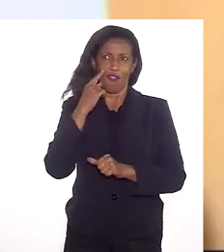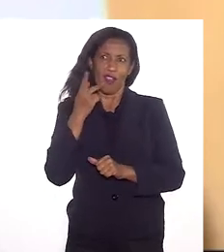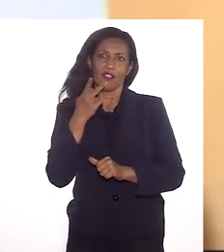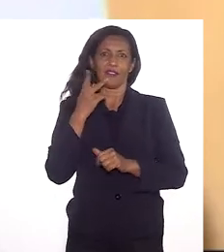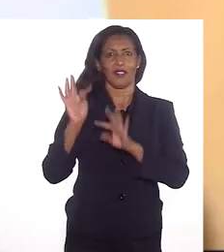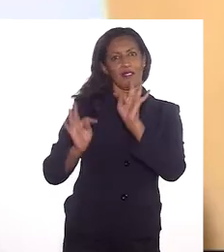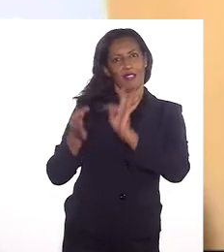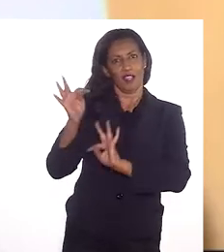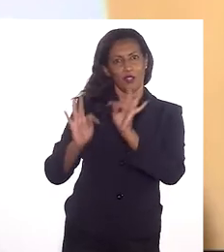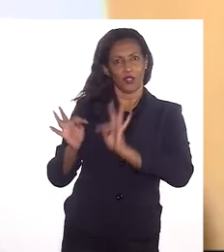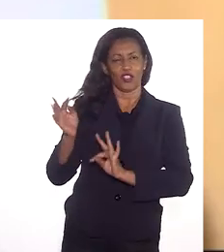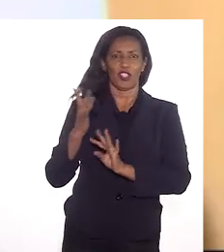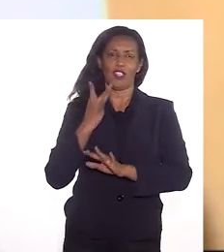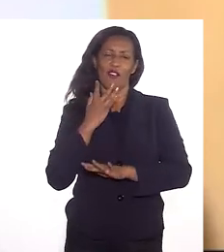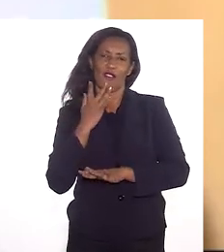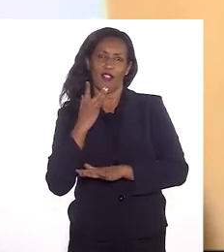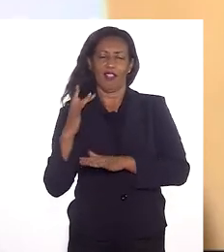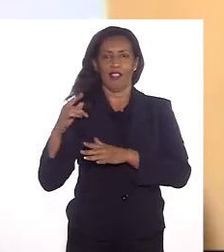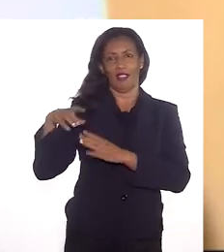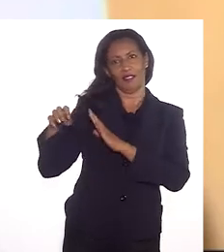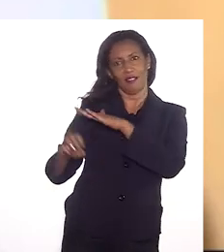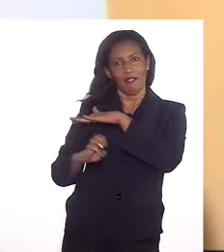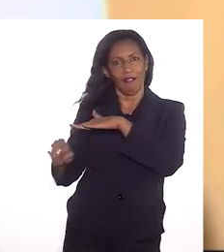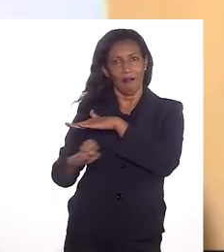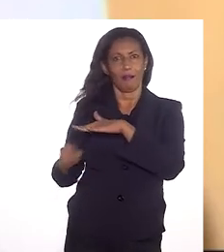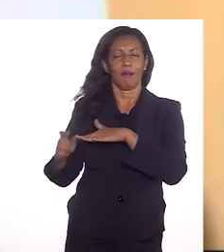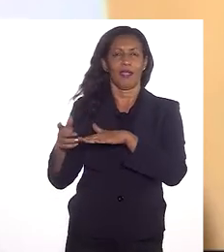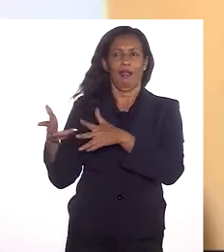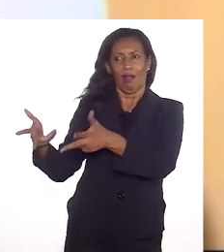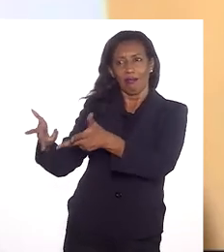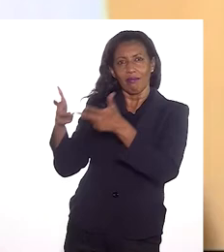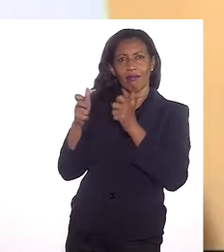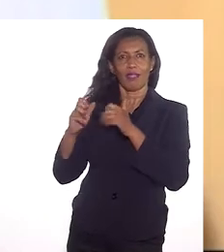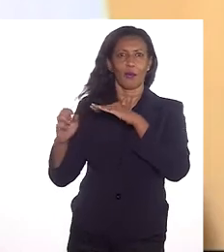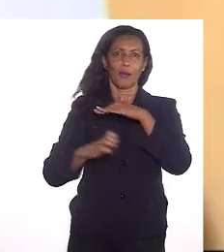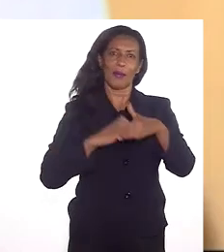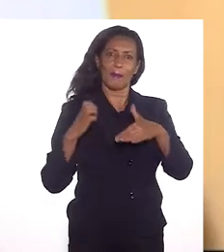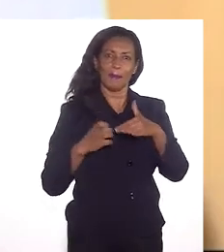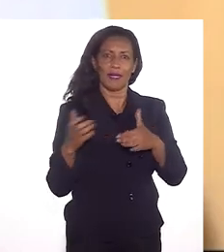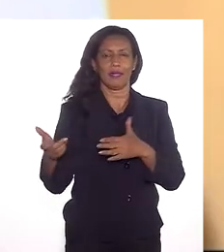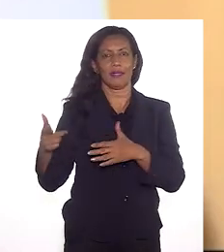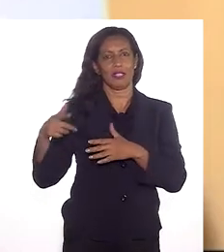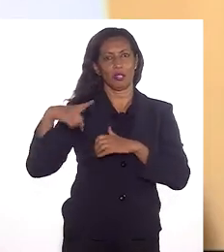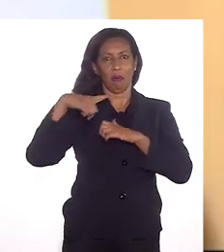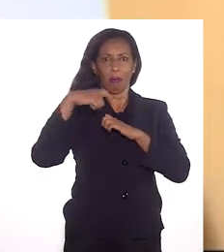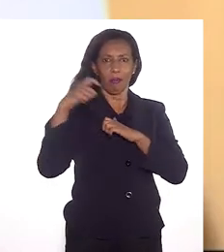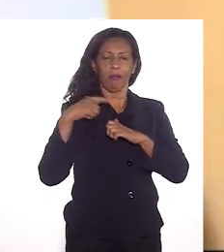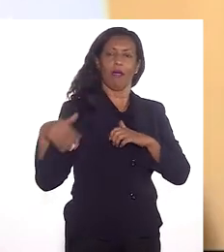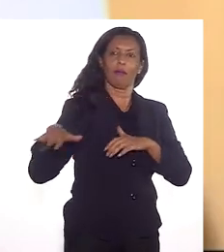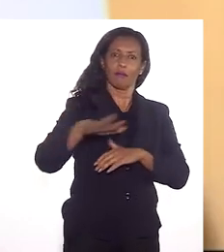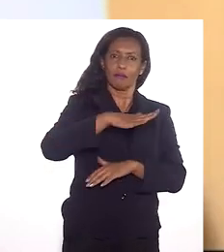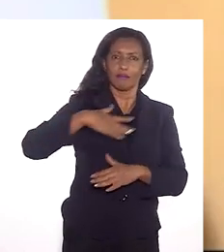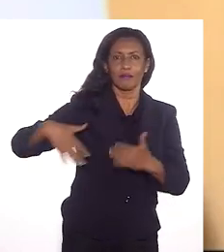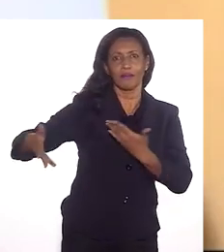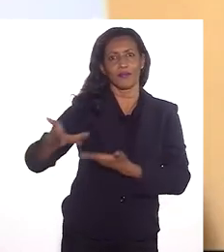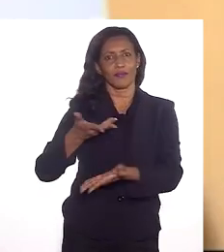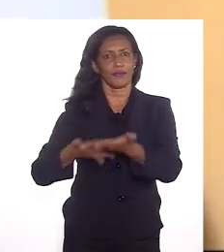da informação, com as startups, atraindo também empresas e investidores para o mesmo espaço de